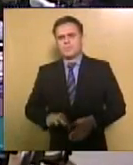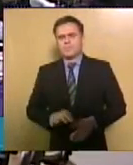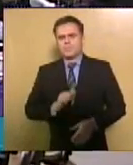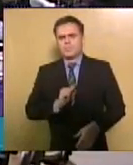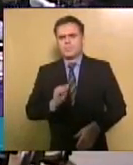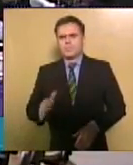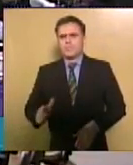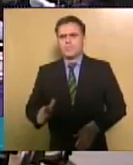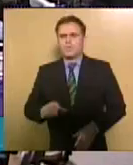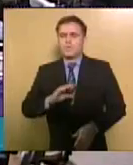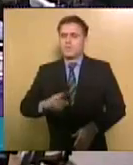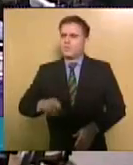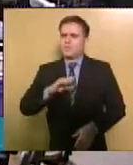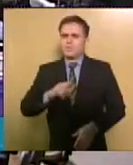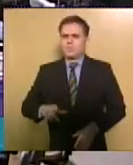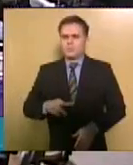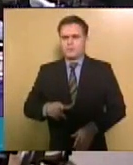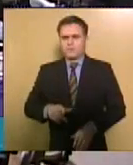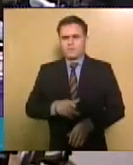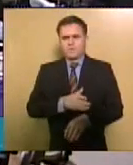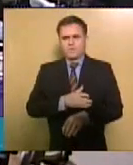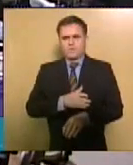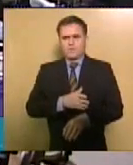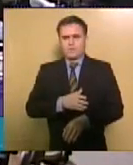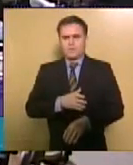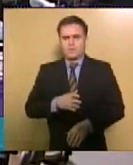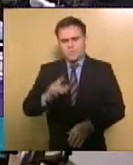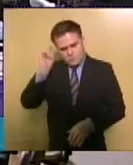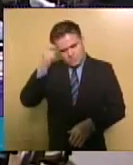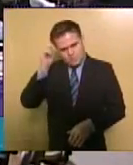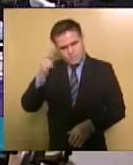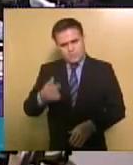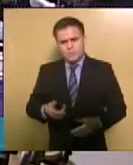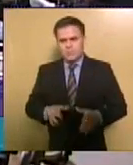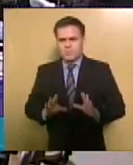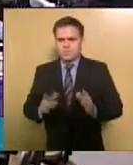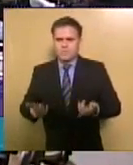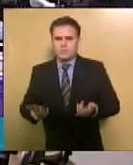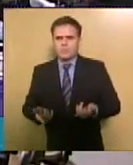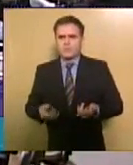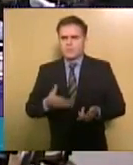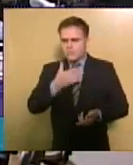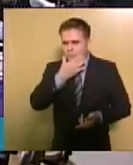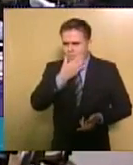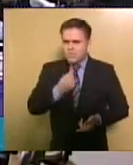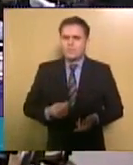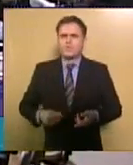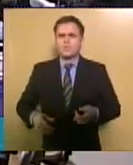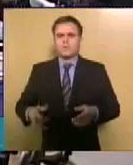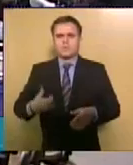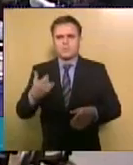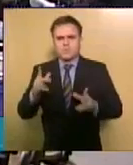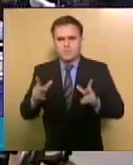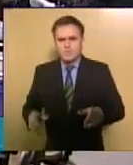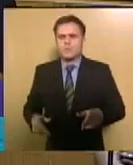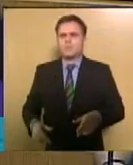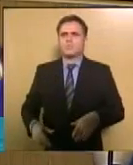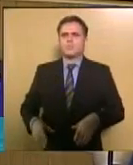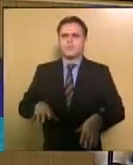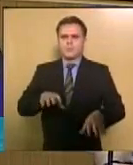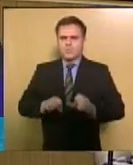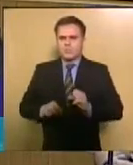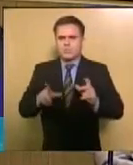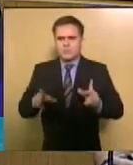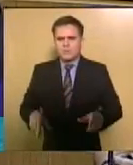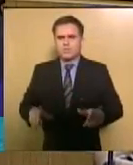cidadão não negro ou seja pegue dois indivíduos iguaizinhos ten a mesma sejam homens ten a mesma idade a mesma escolaridade Mor no